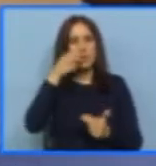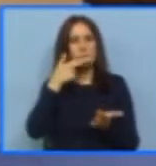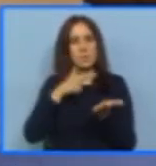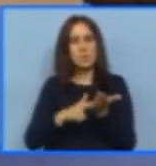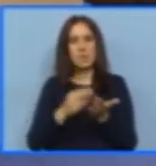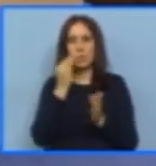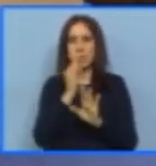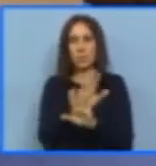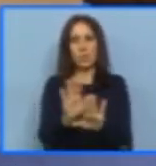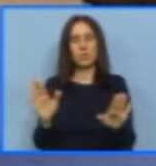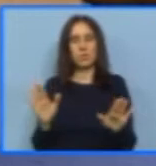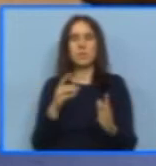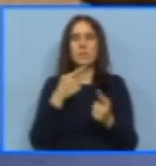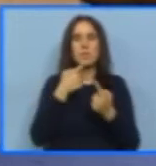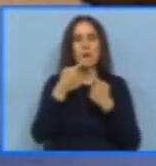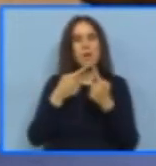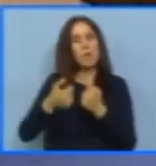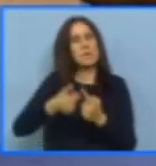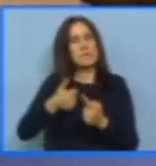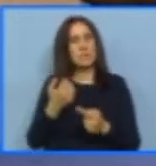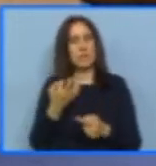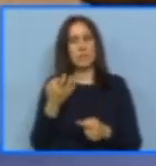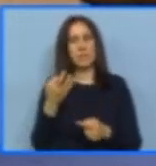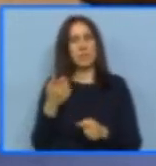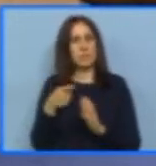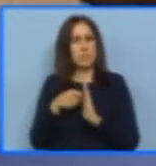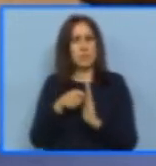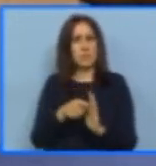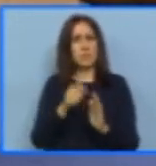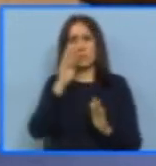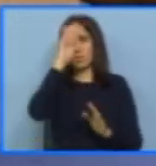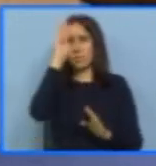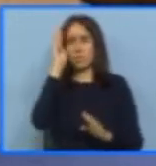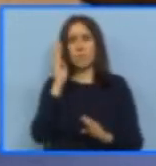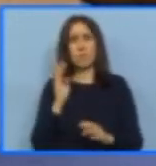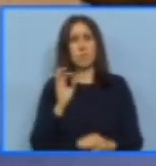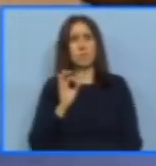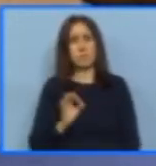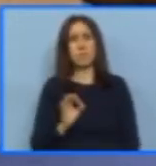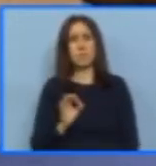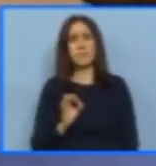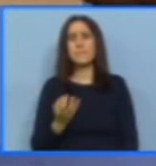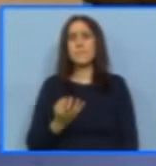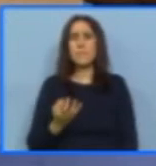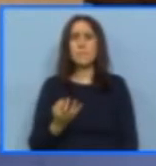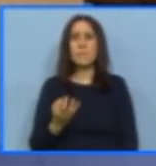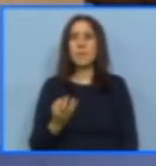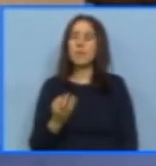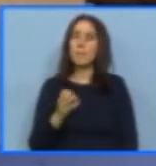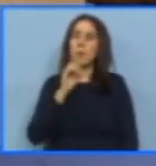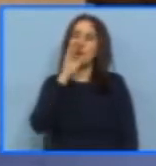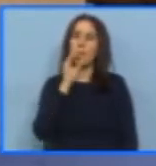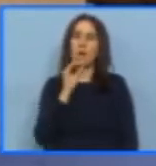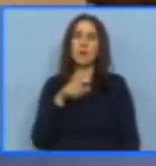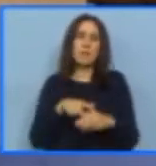outro e apostando mesmo no diálogo. E isso foi uma insistência do Papa, e isso, de certo modo, também se pode fazer essa leitura para